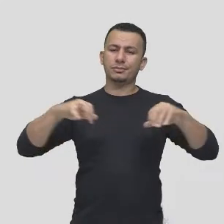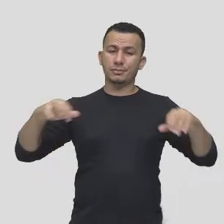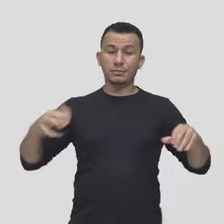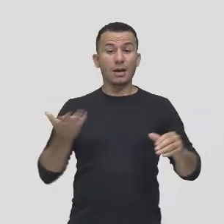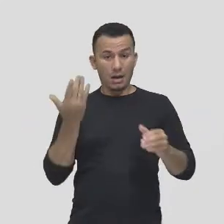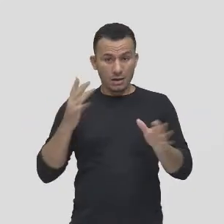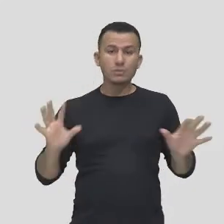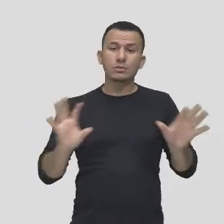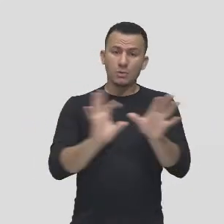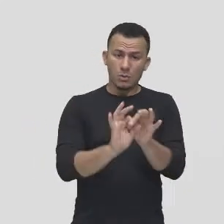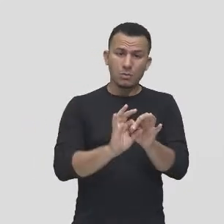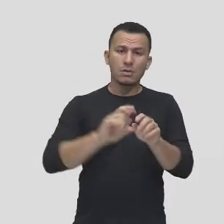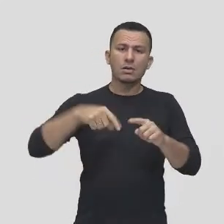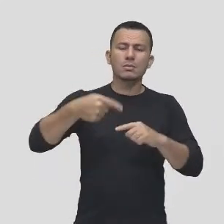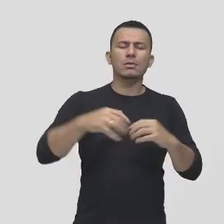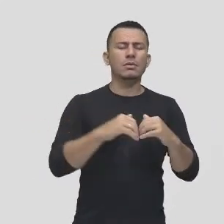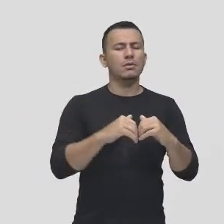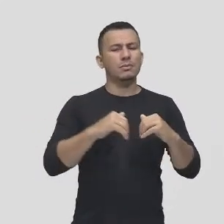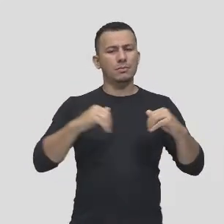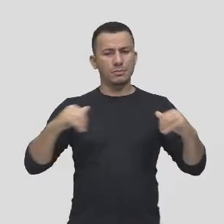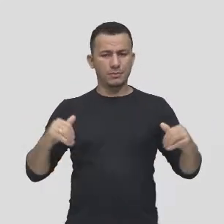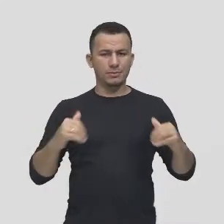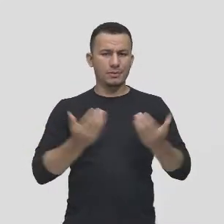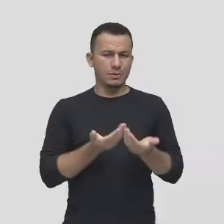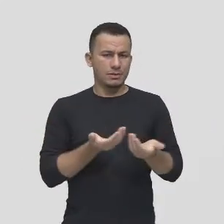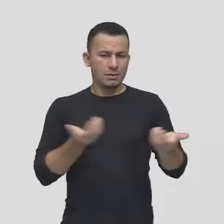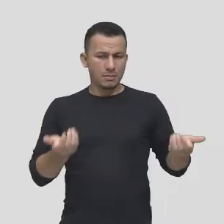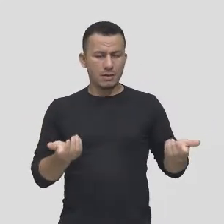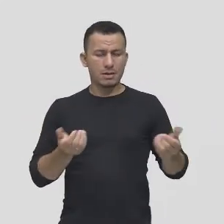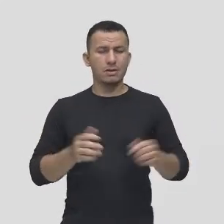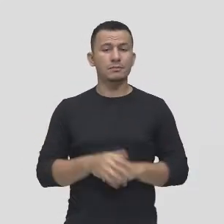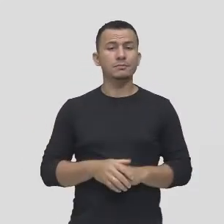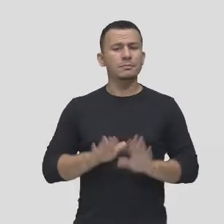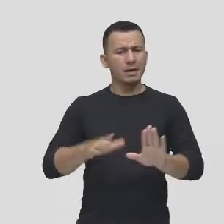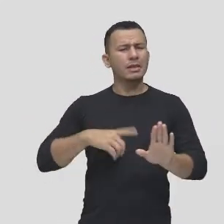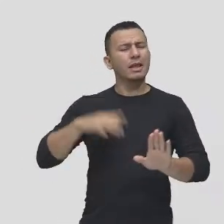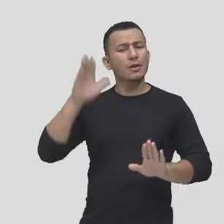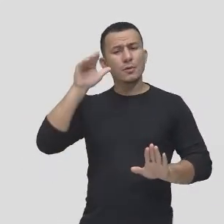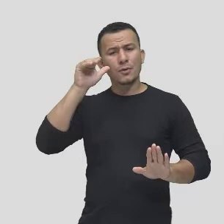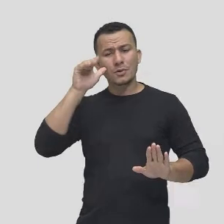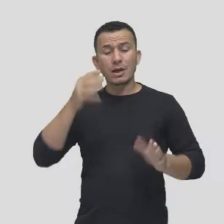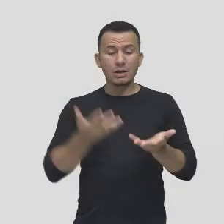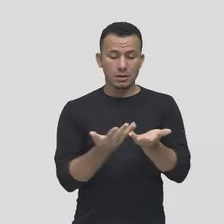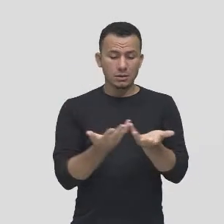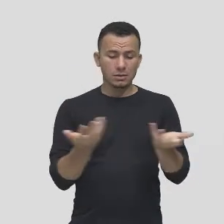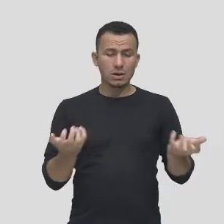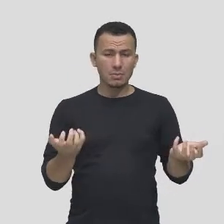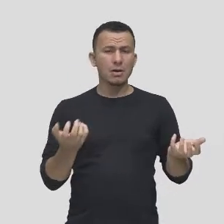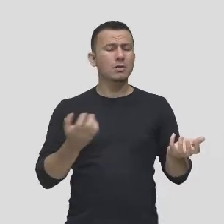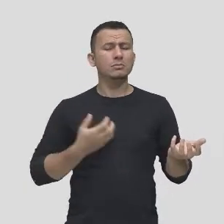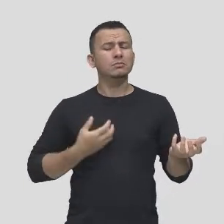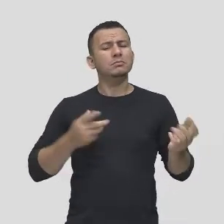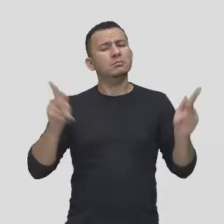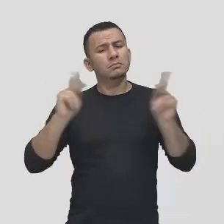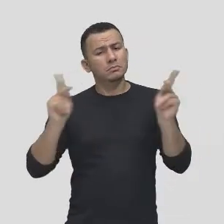o curioso desse grupo de países aí é que a separação entre eles foi muito